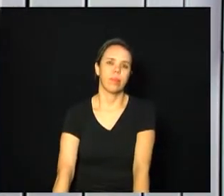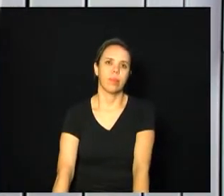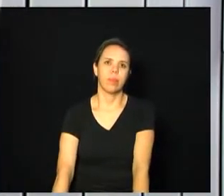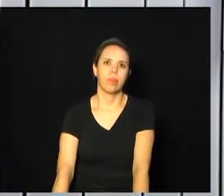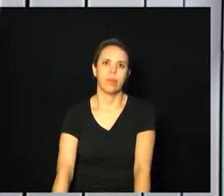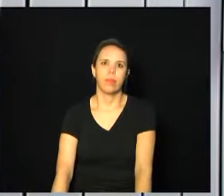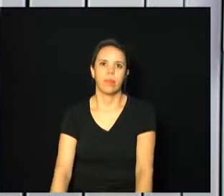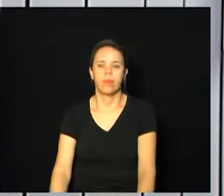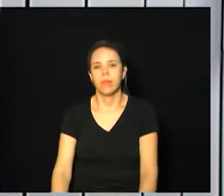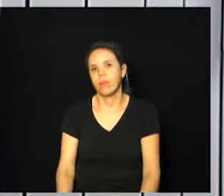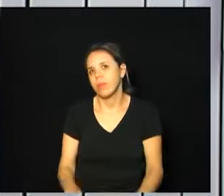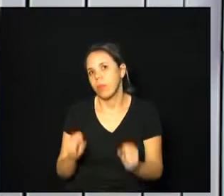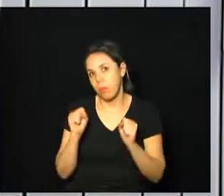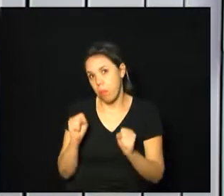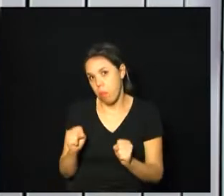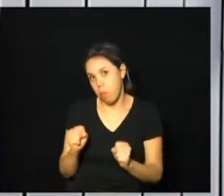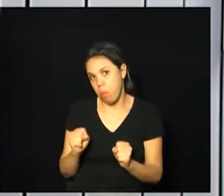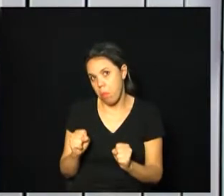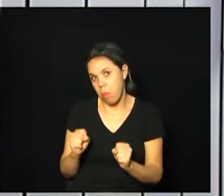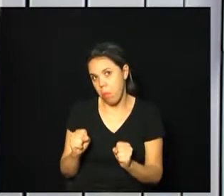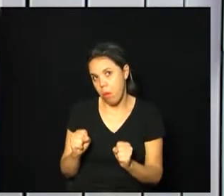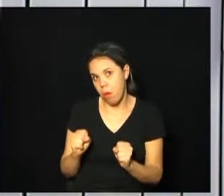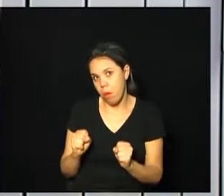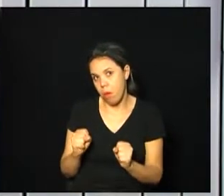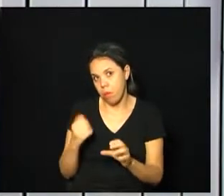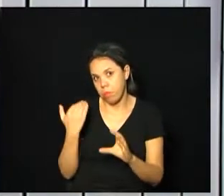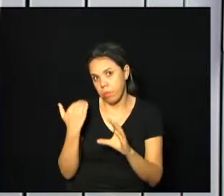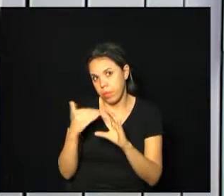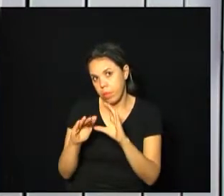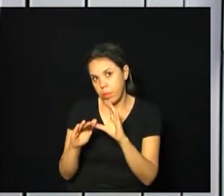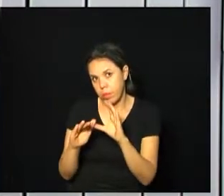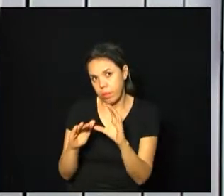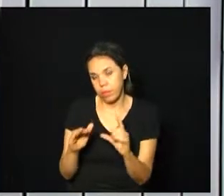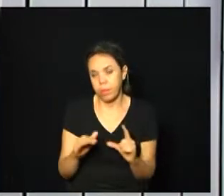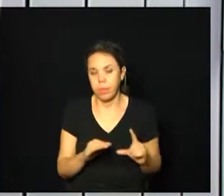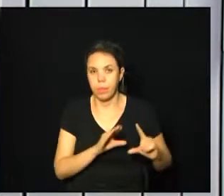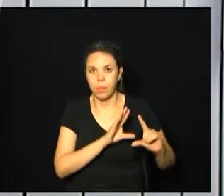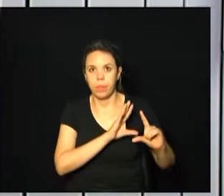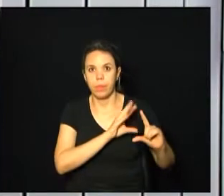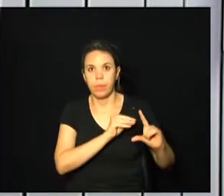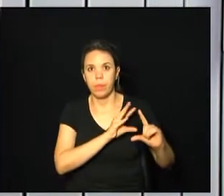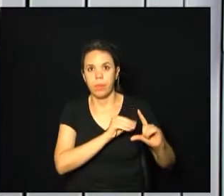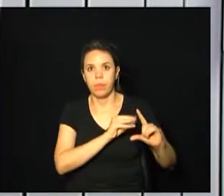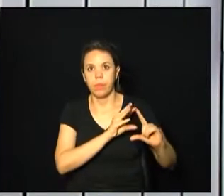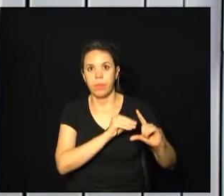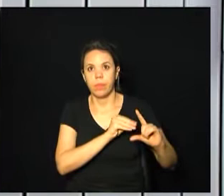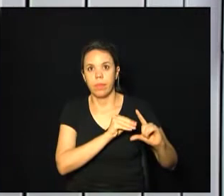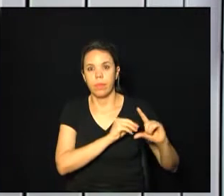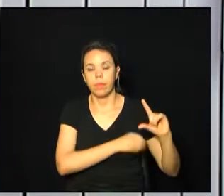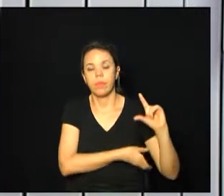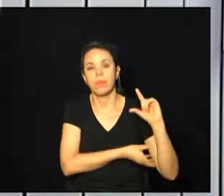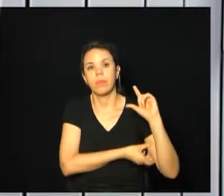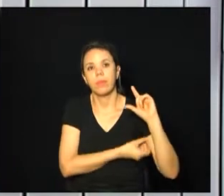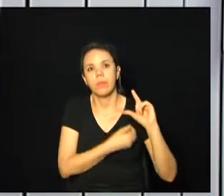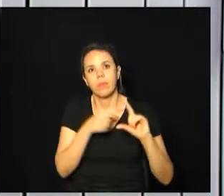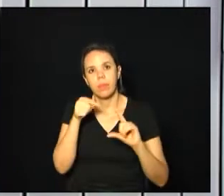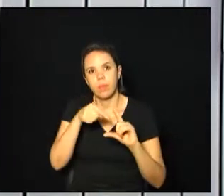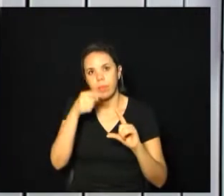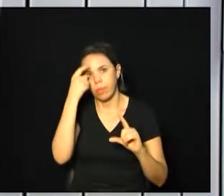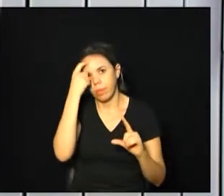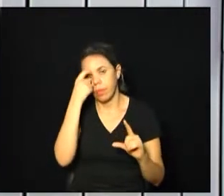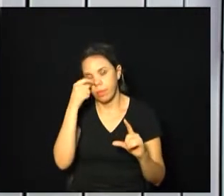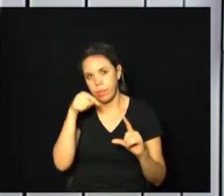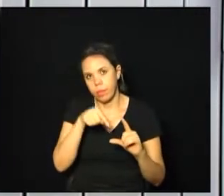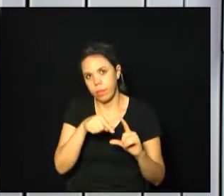978293776. Lembrando sempre que você tem a opção de enviar uma mensagem através do nosso QR Code. Olha só. Tô apontando aqui para